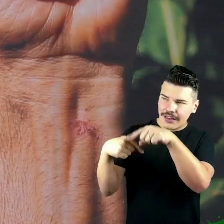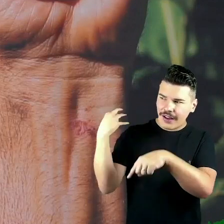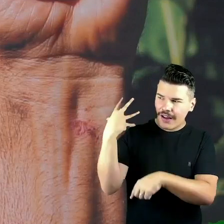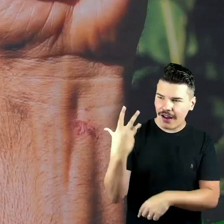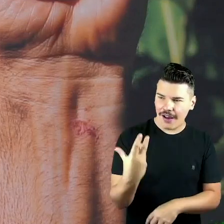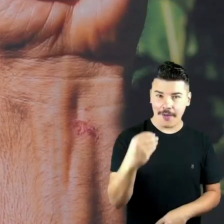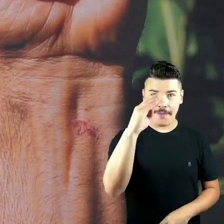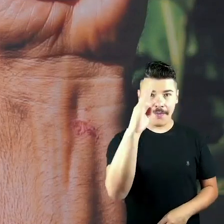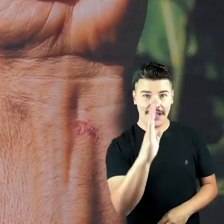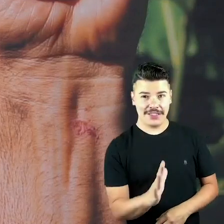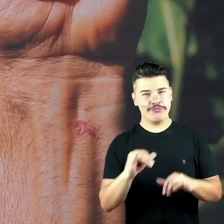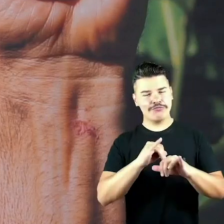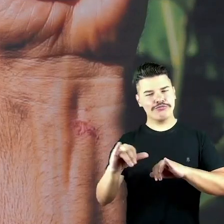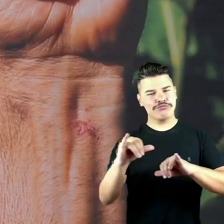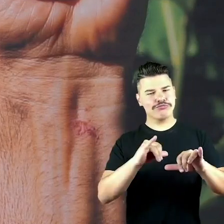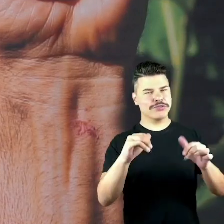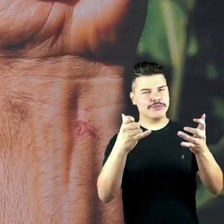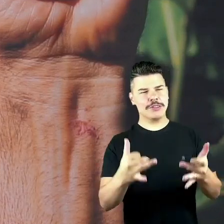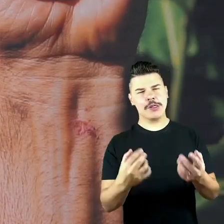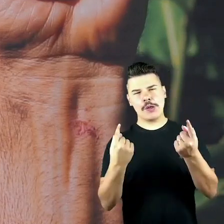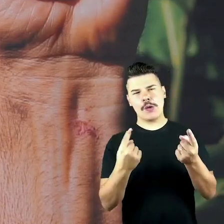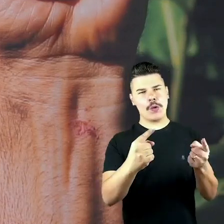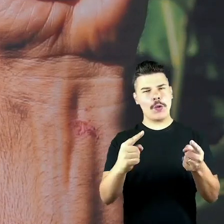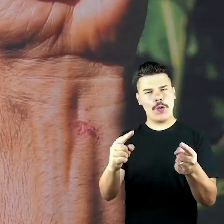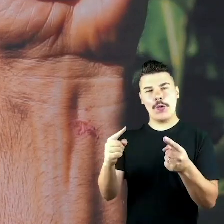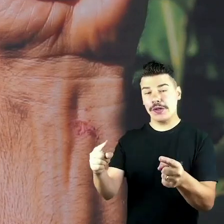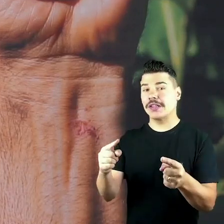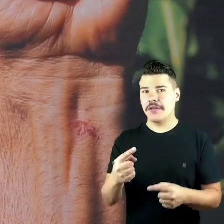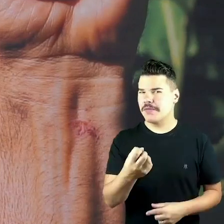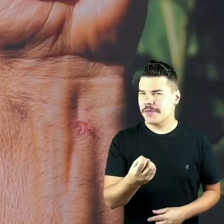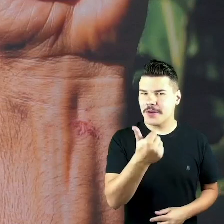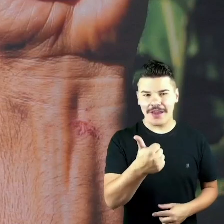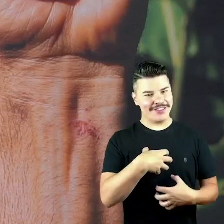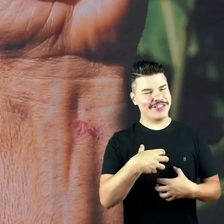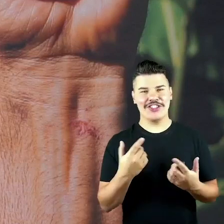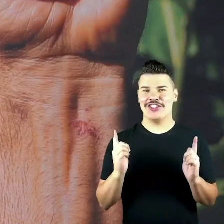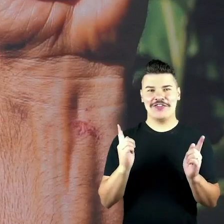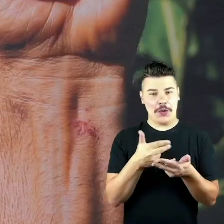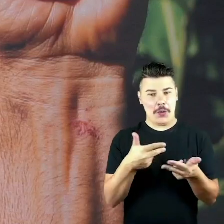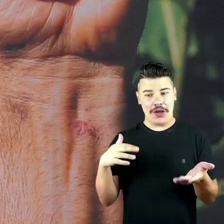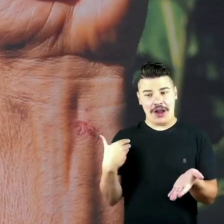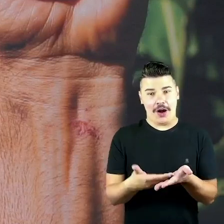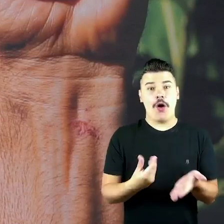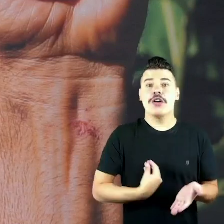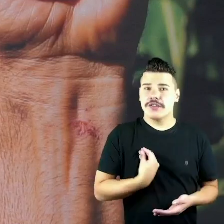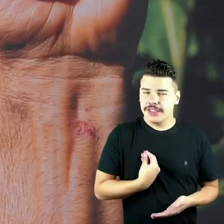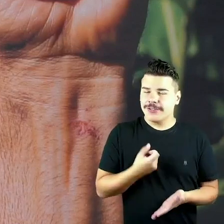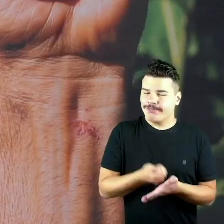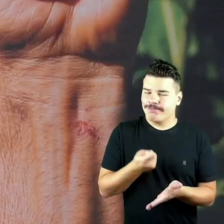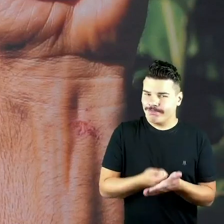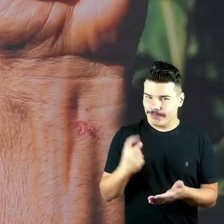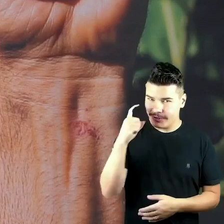ancestralidades mitológicas e brasilidades, ele critica muito bem, de maneira muito divertida, coisas que nós